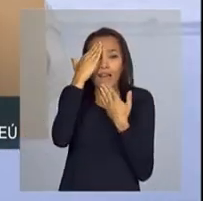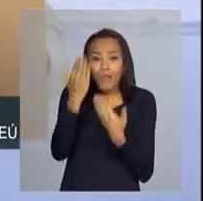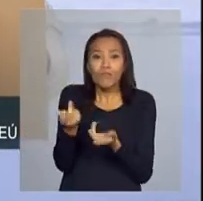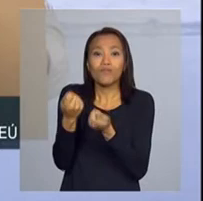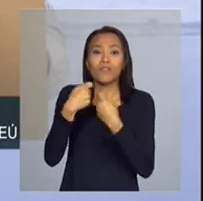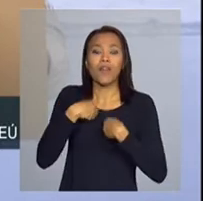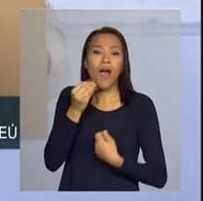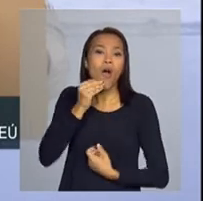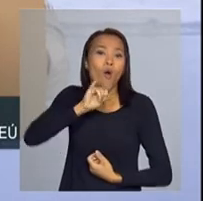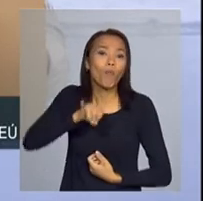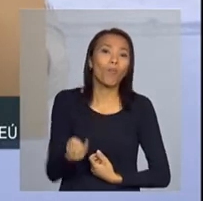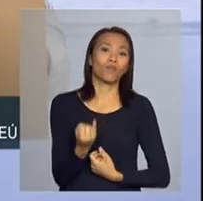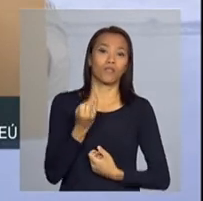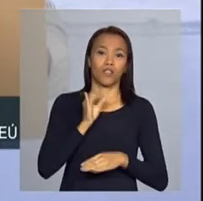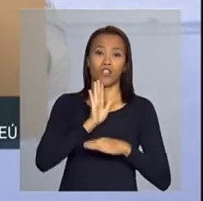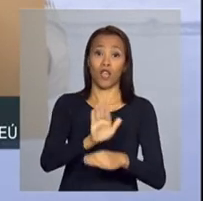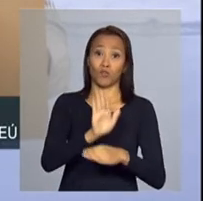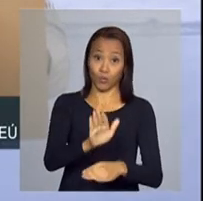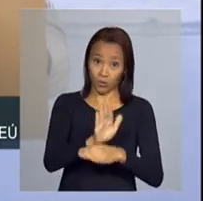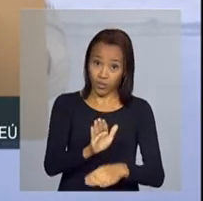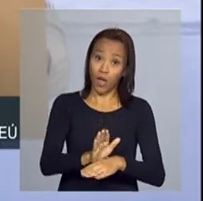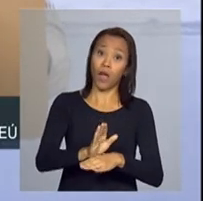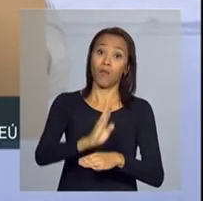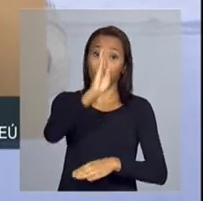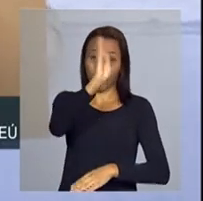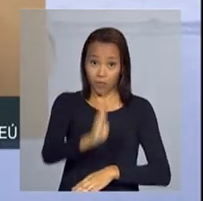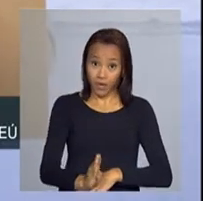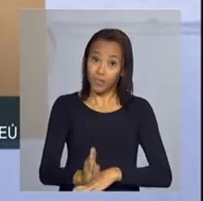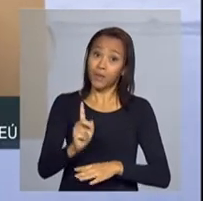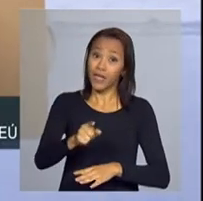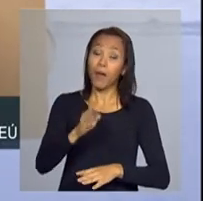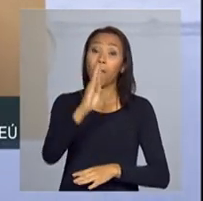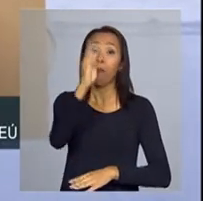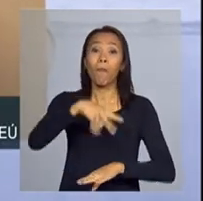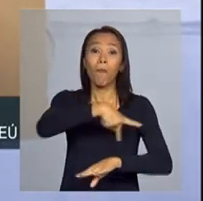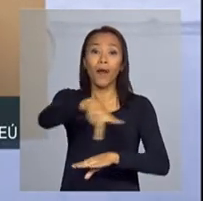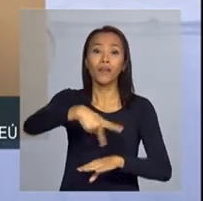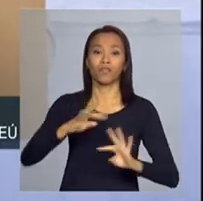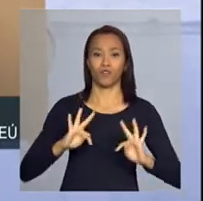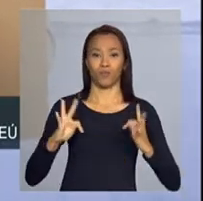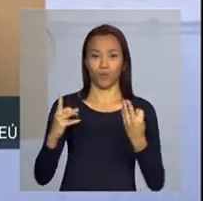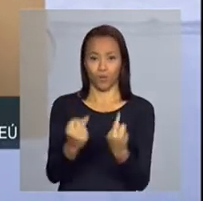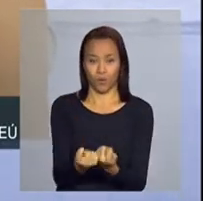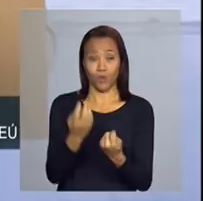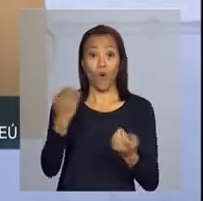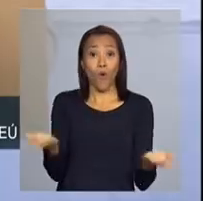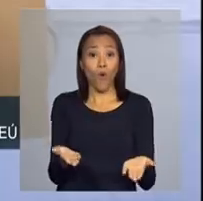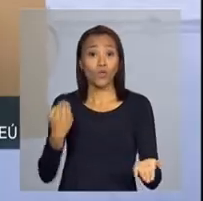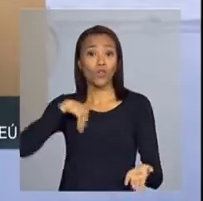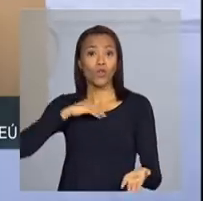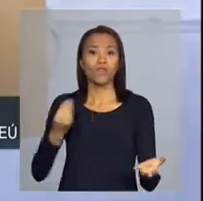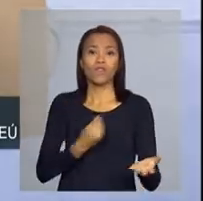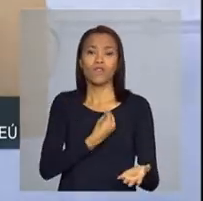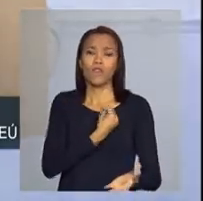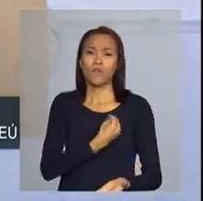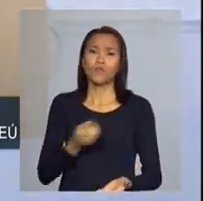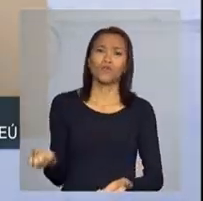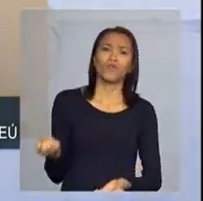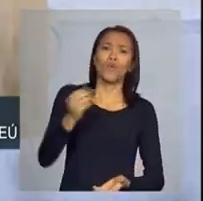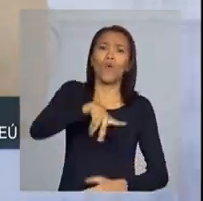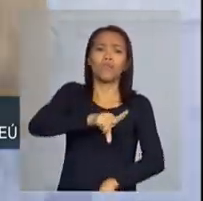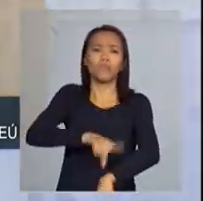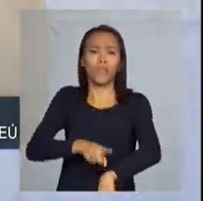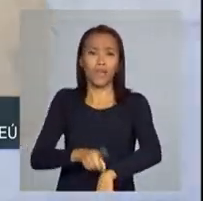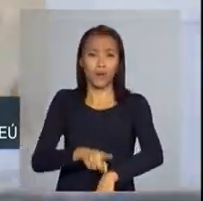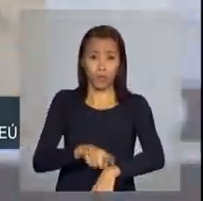oportunidade de poder contribuir com o Brasil, que agora é o país de todos. Vivemos novos tempos. Pernambuco vive um